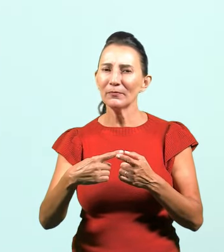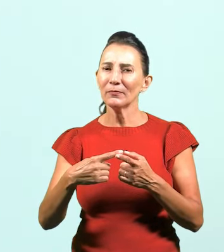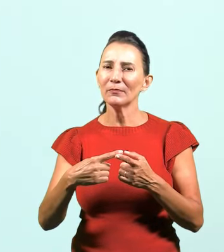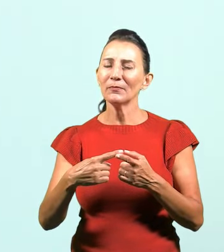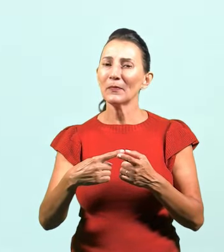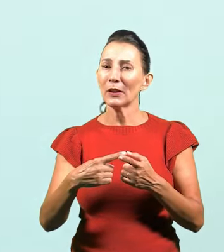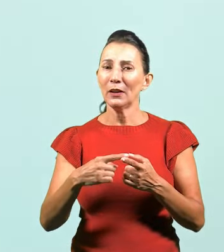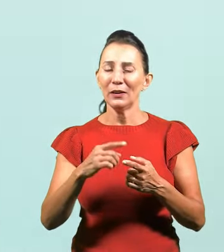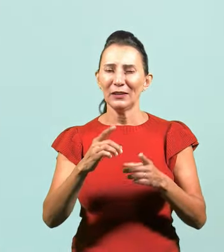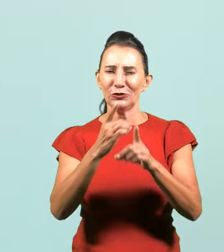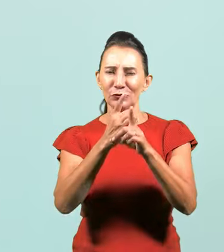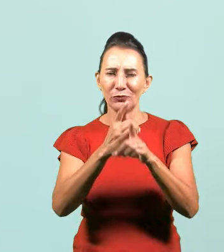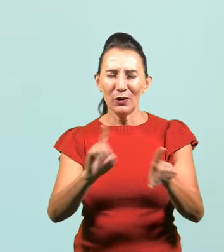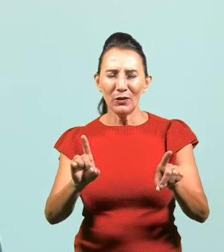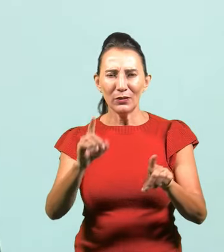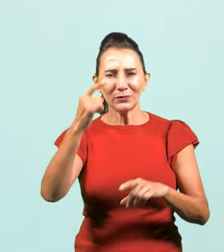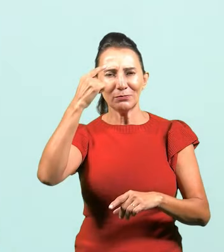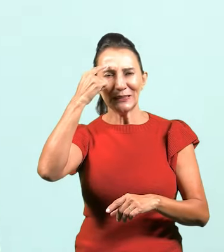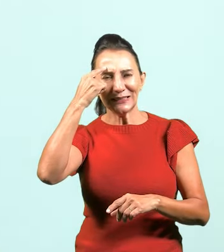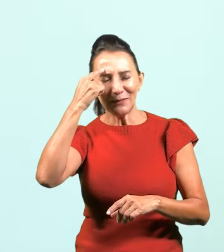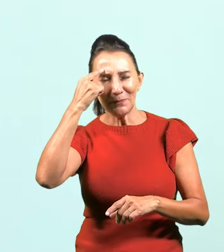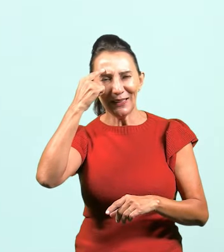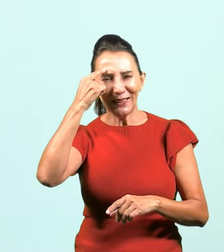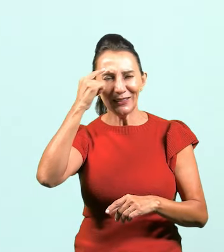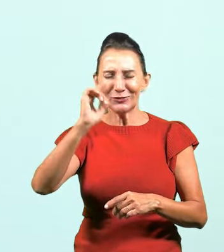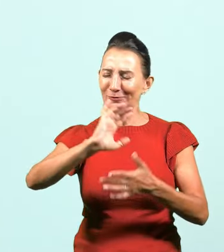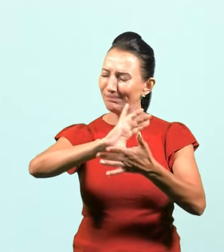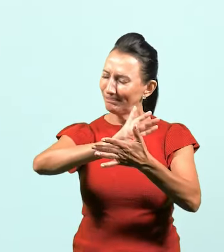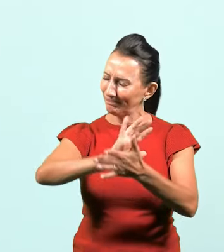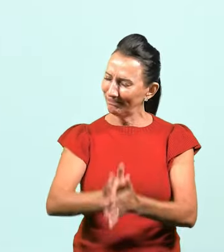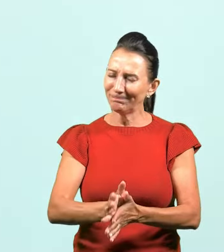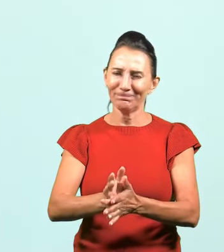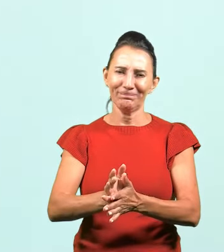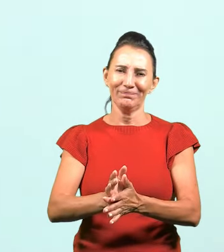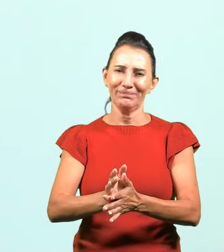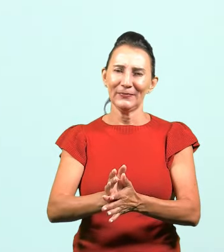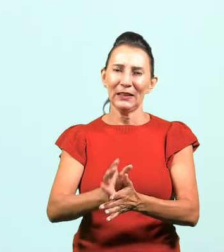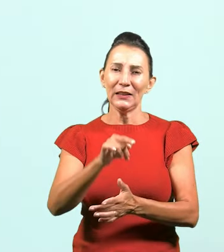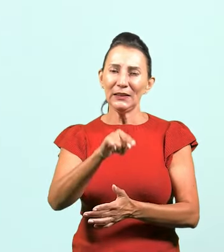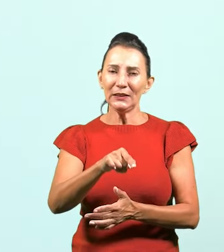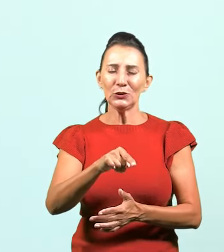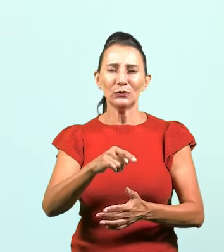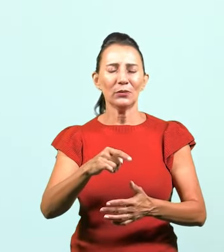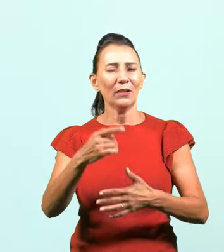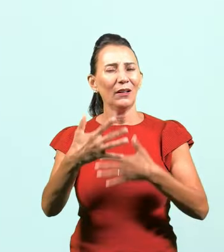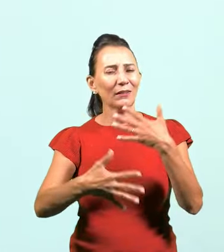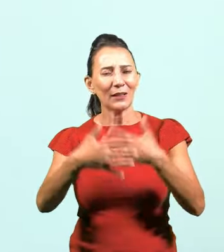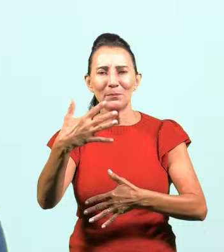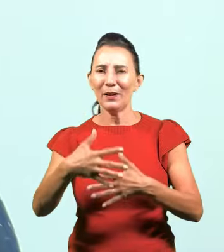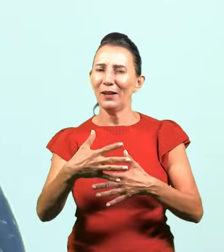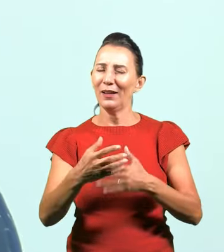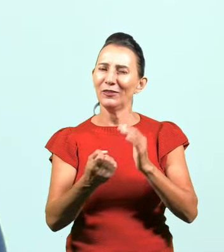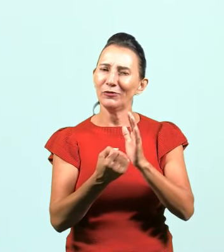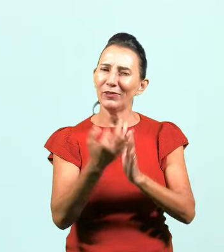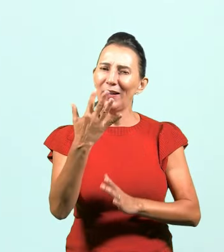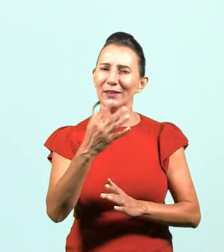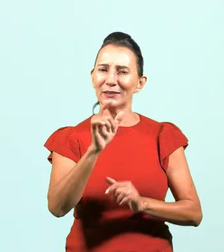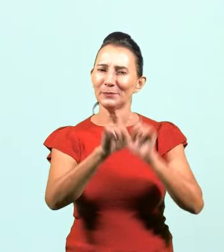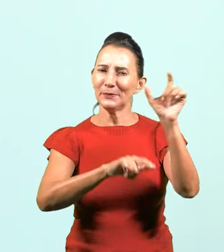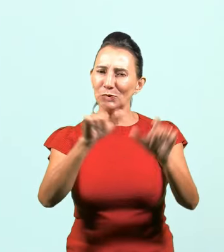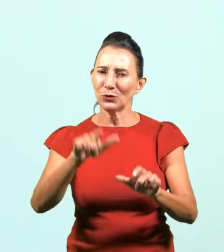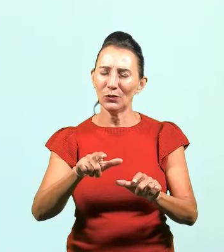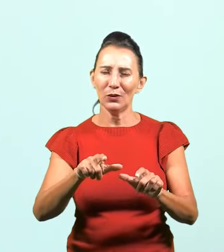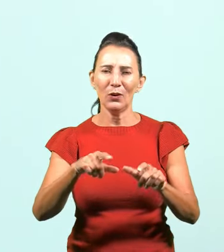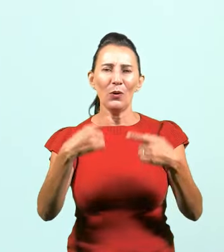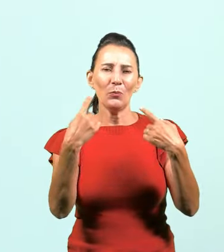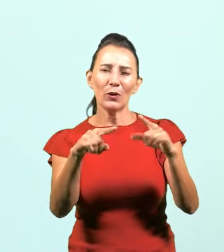quebrada uma constante separação e divórcios que tem assolado tantas